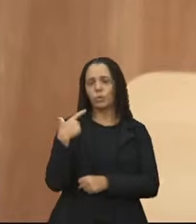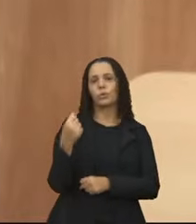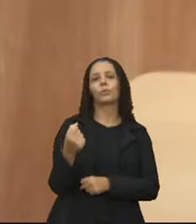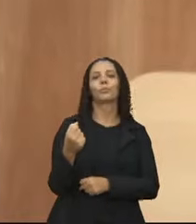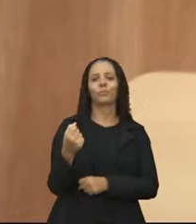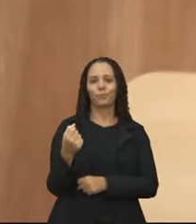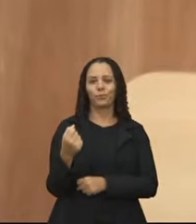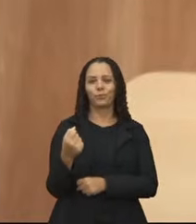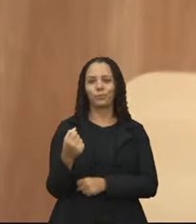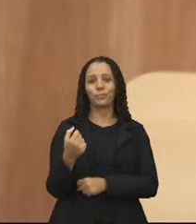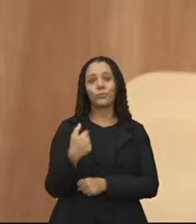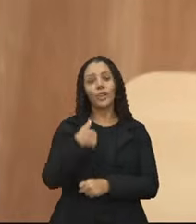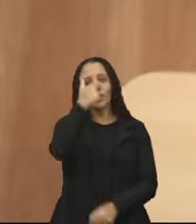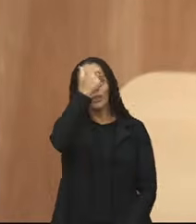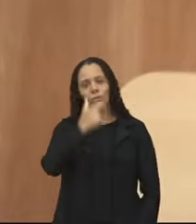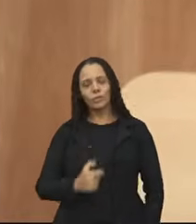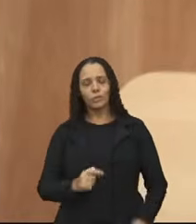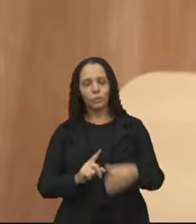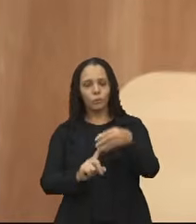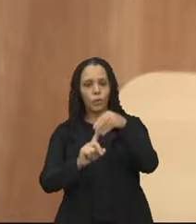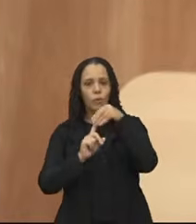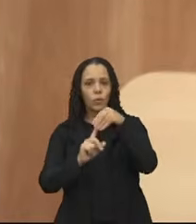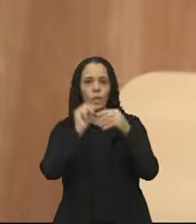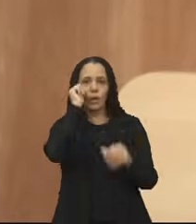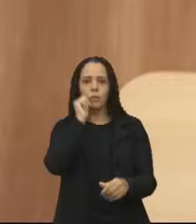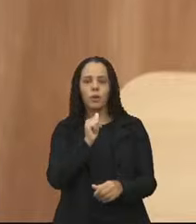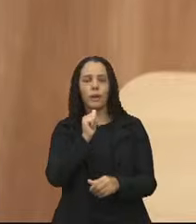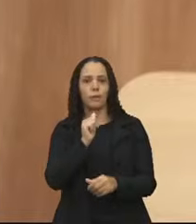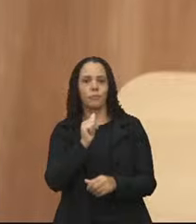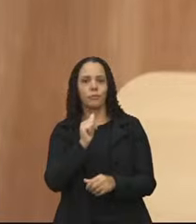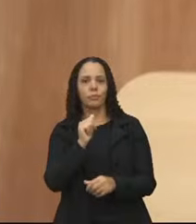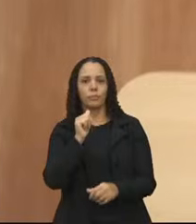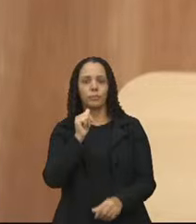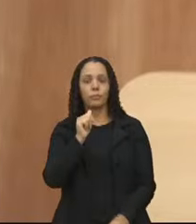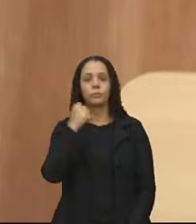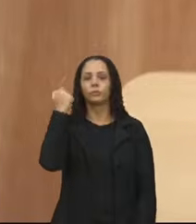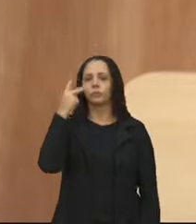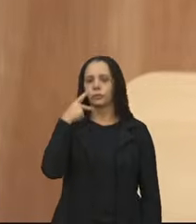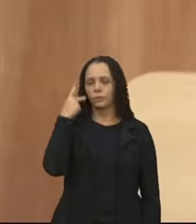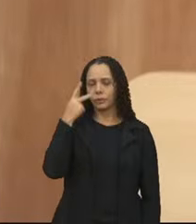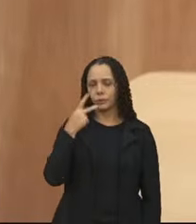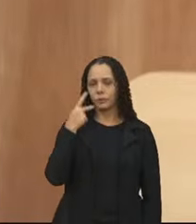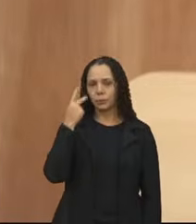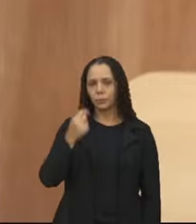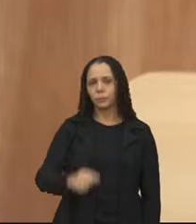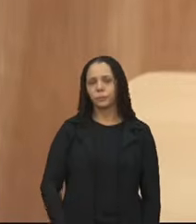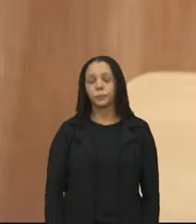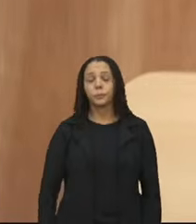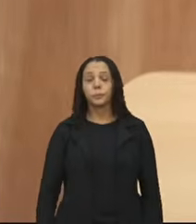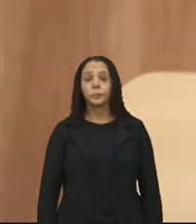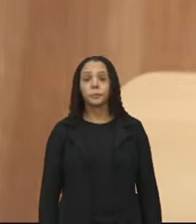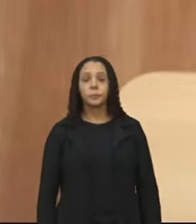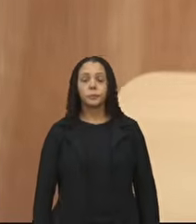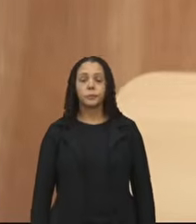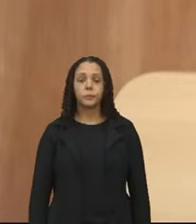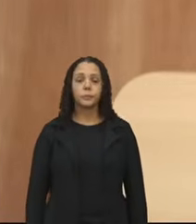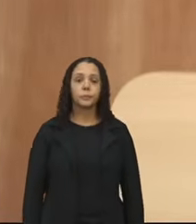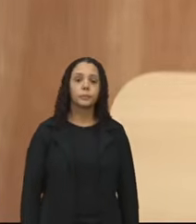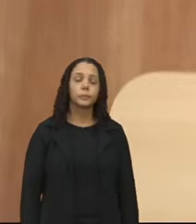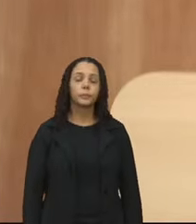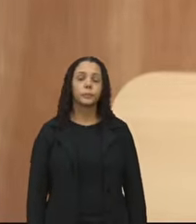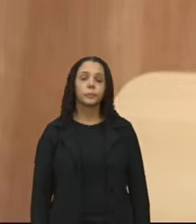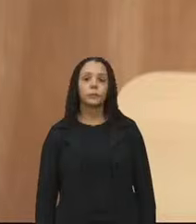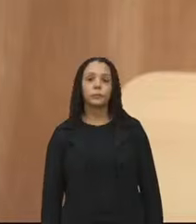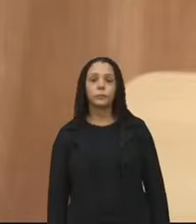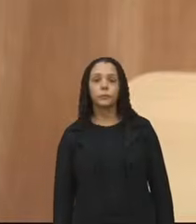mulher falando nesta casa para todos os munícipes da nossa cidade. Bom, eu primeiro quero dizer